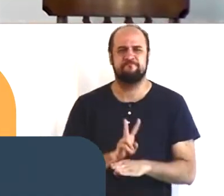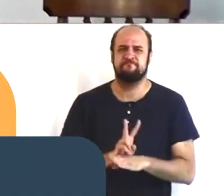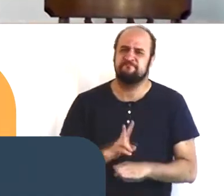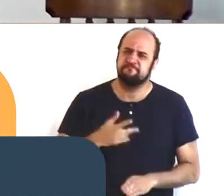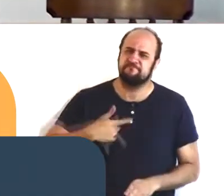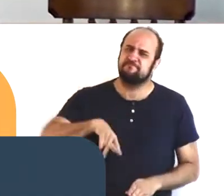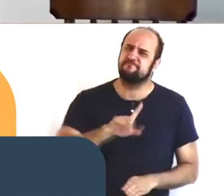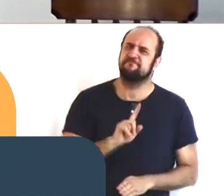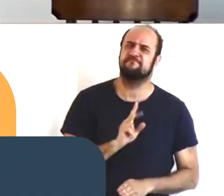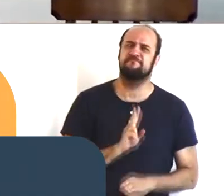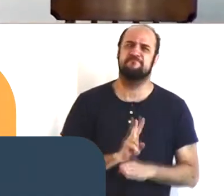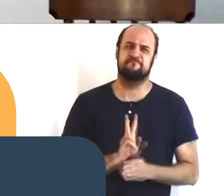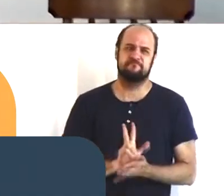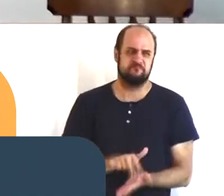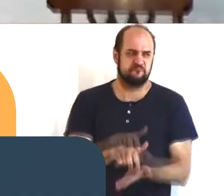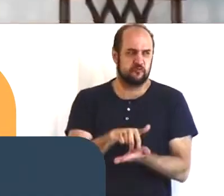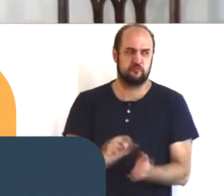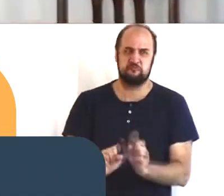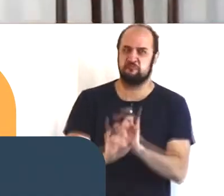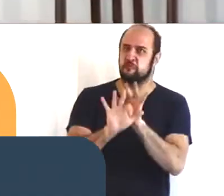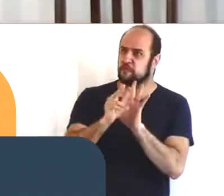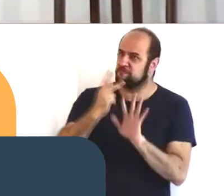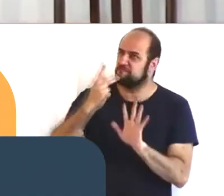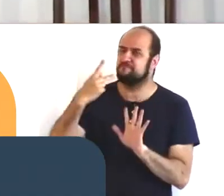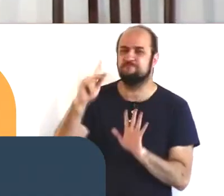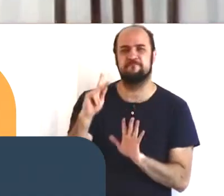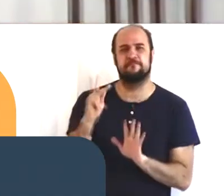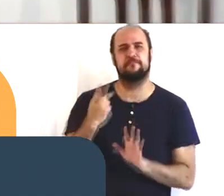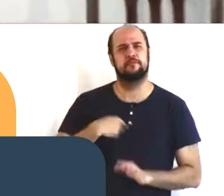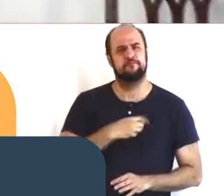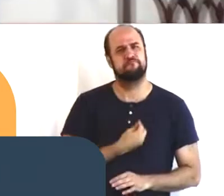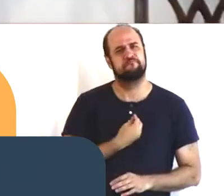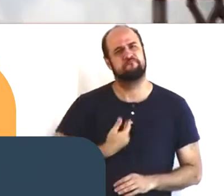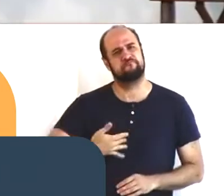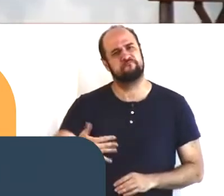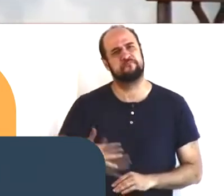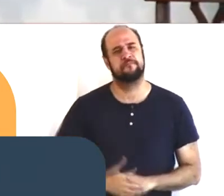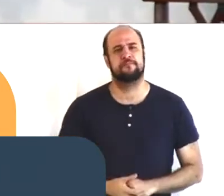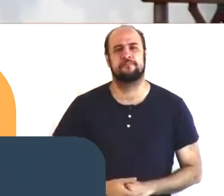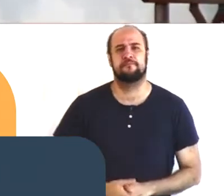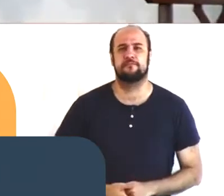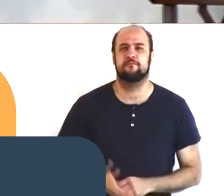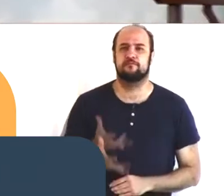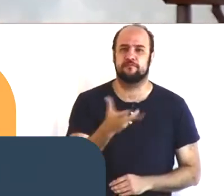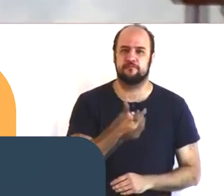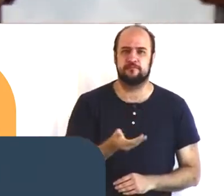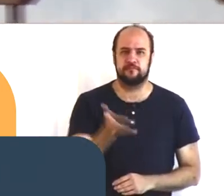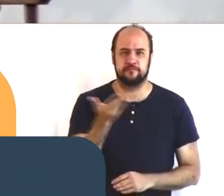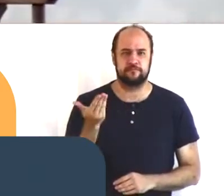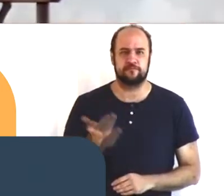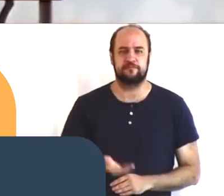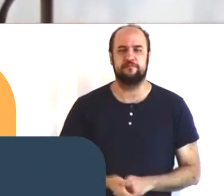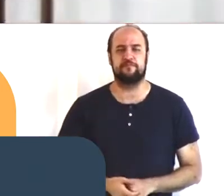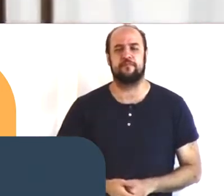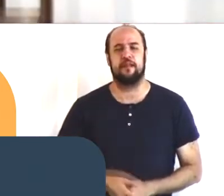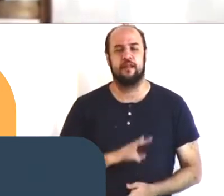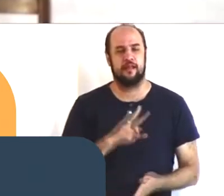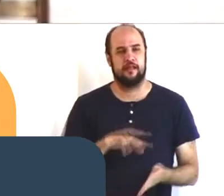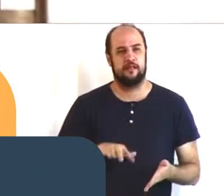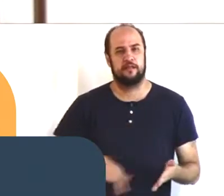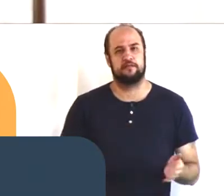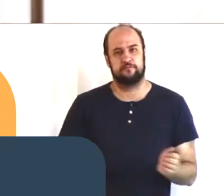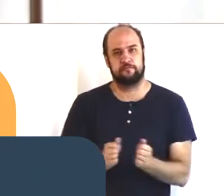nos sustentado para a sua glória, e assim temos vivido. Quero convidar os irmãos para que